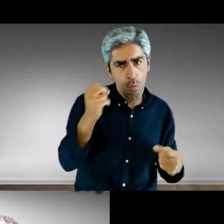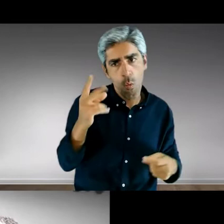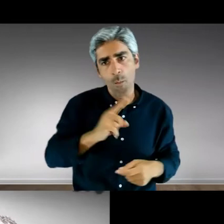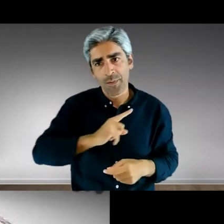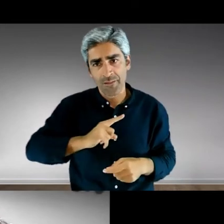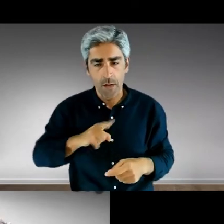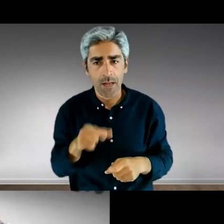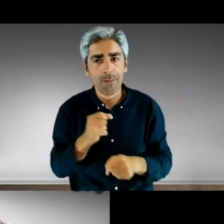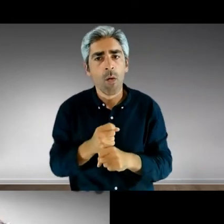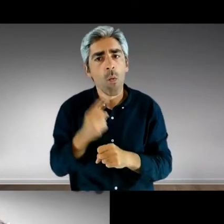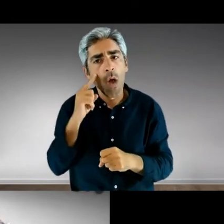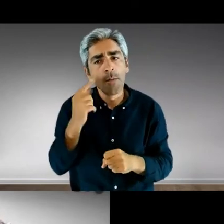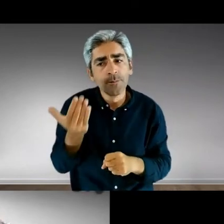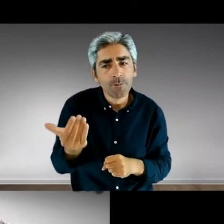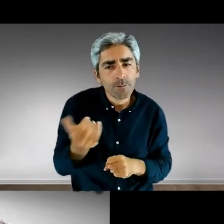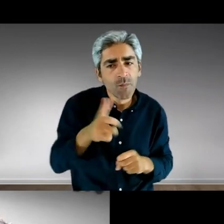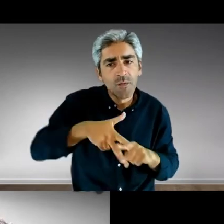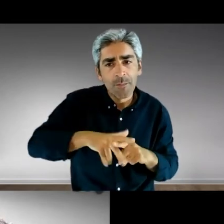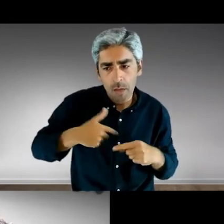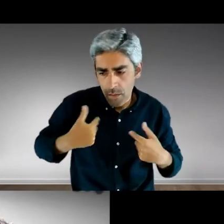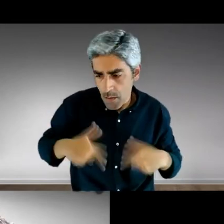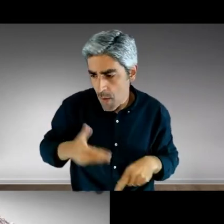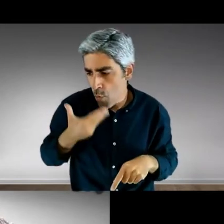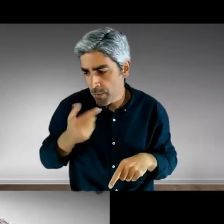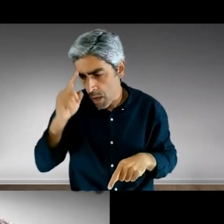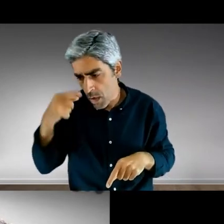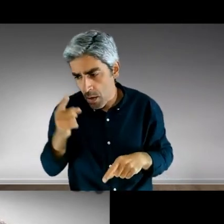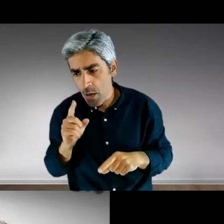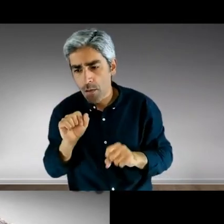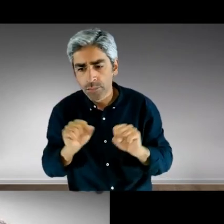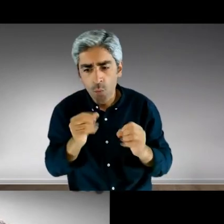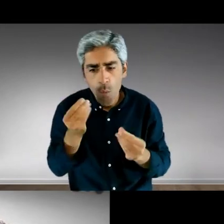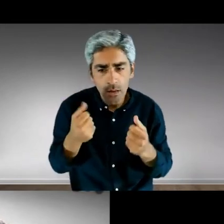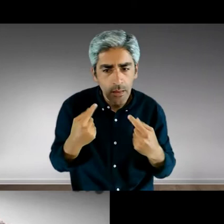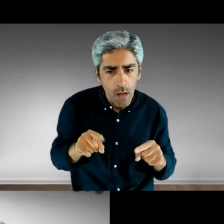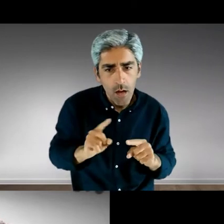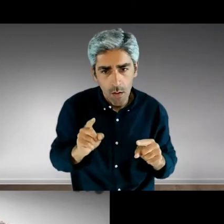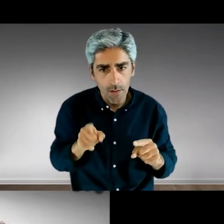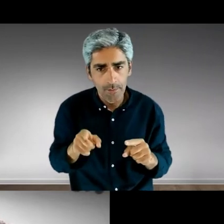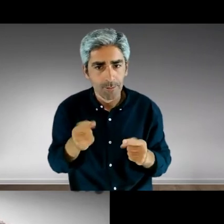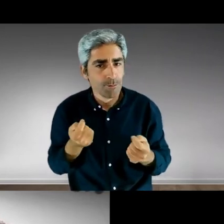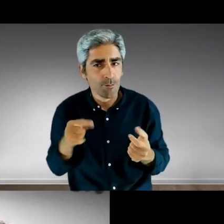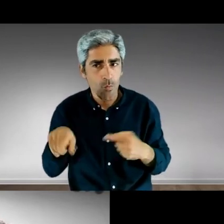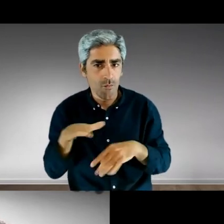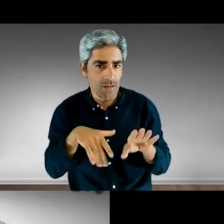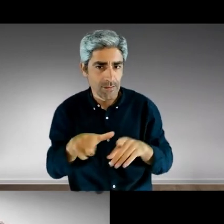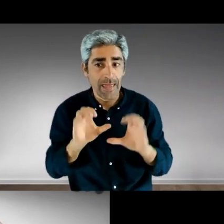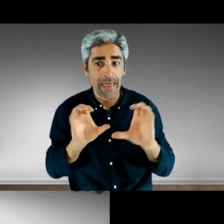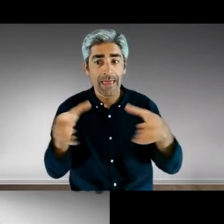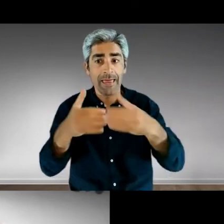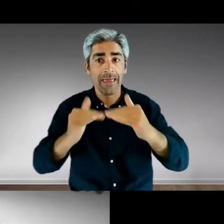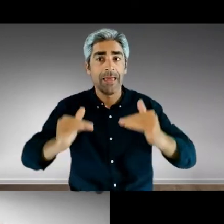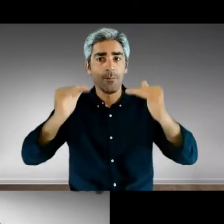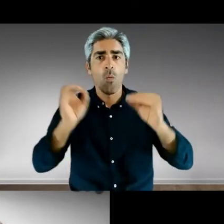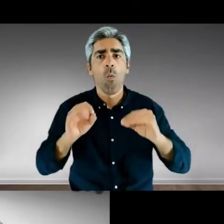de aferir quais são as suas ferramentas, as suas competências, as suas qualidades. E claramente as equipas de elevado desempenho não têm